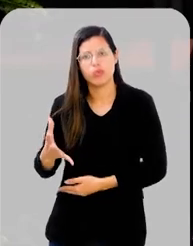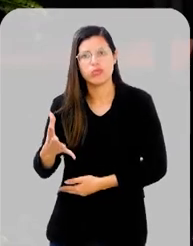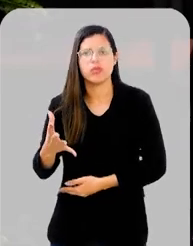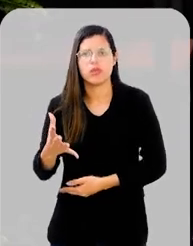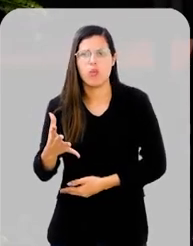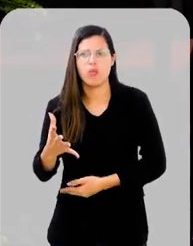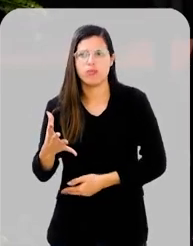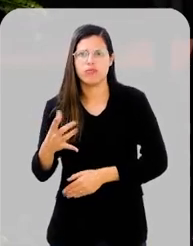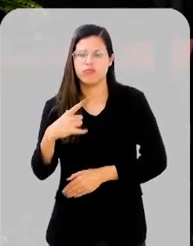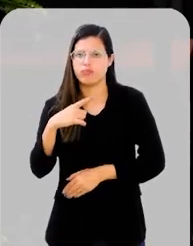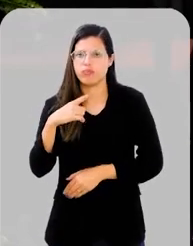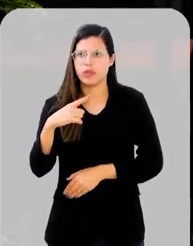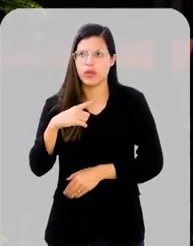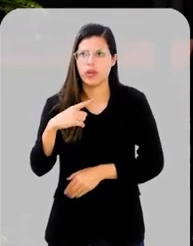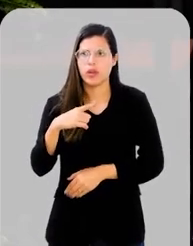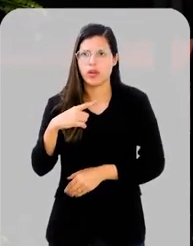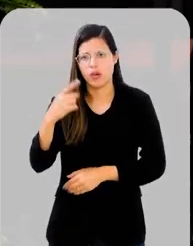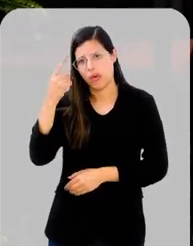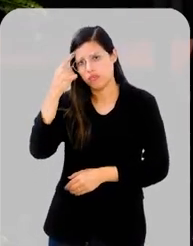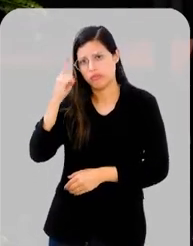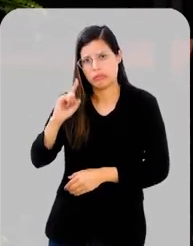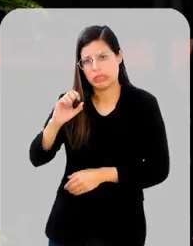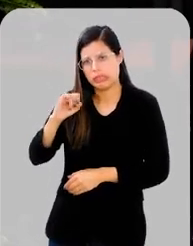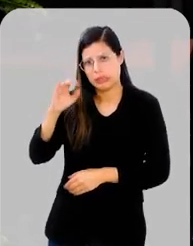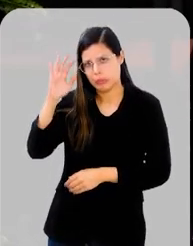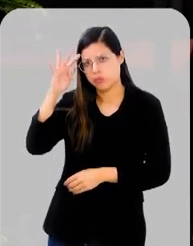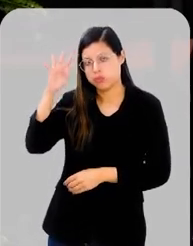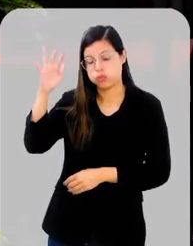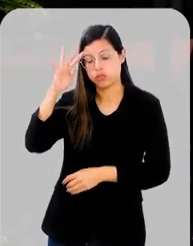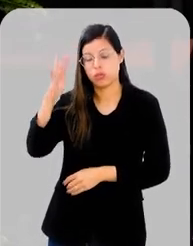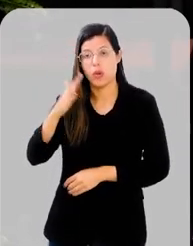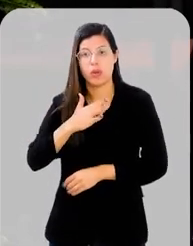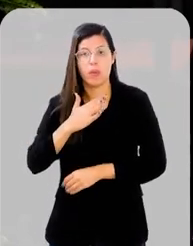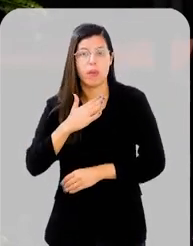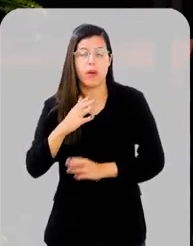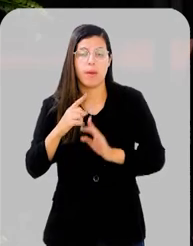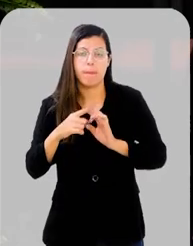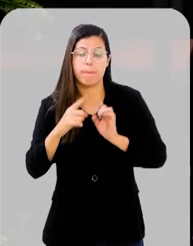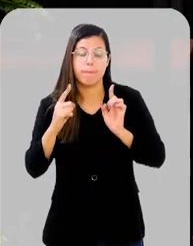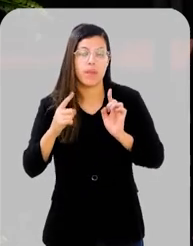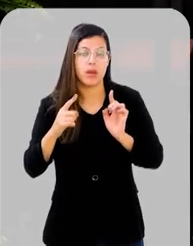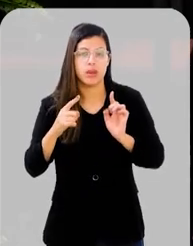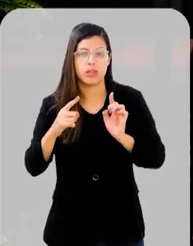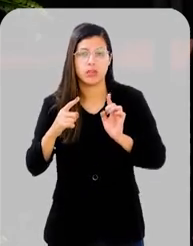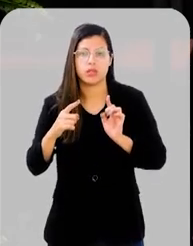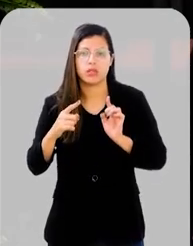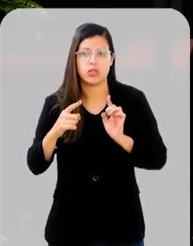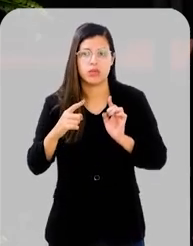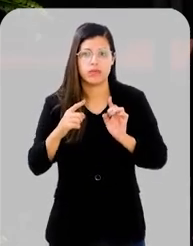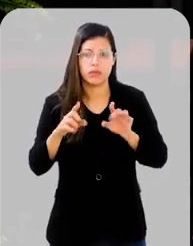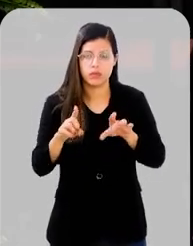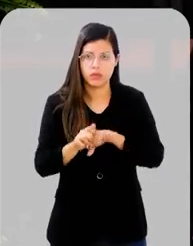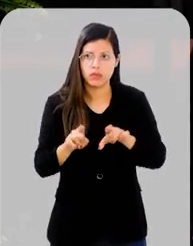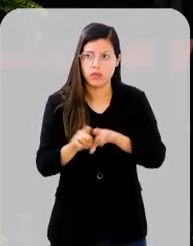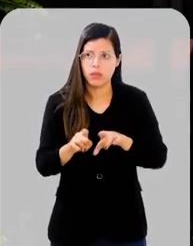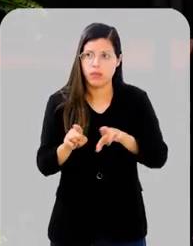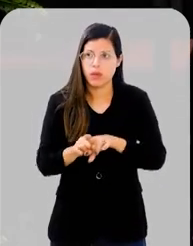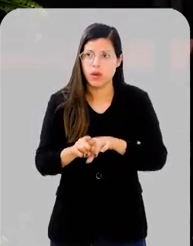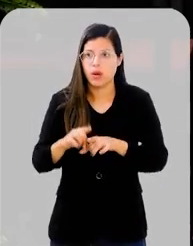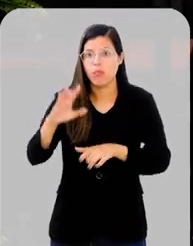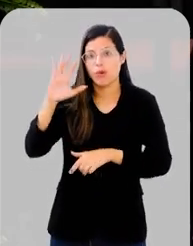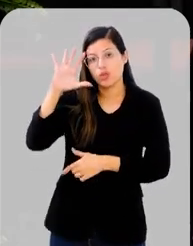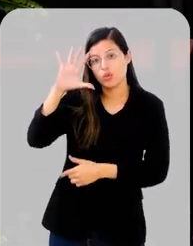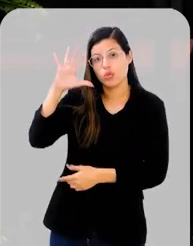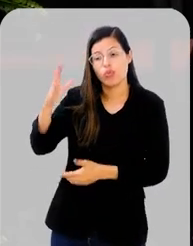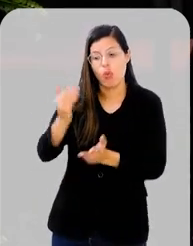que quem sabe eu talvez seja Utopia da minha da minha cabeça mas eu eu penso longe que seja um ponto de partida